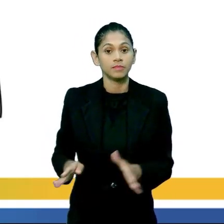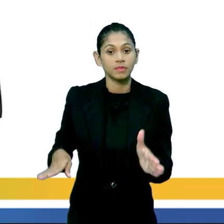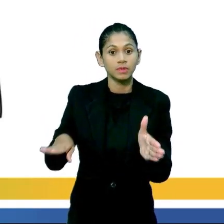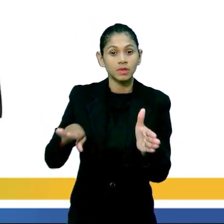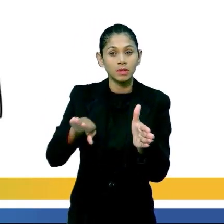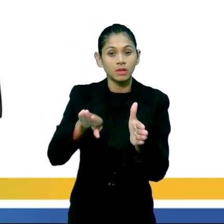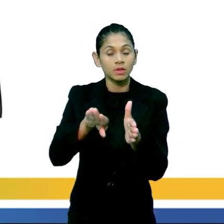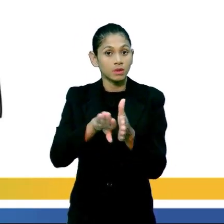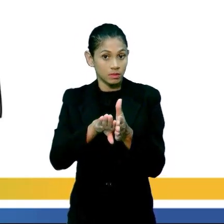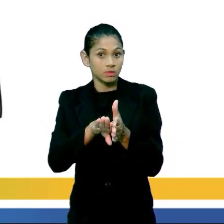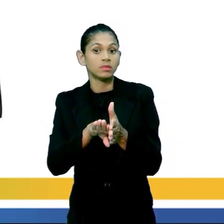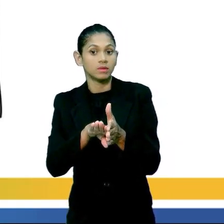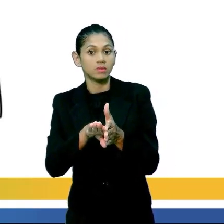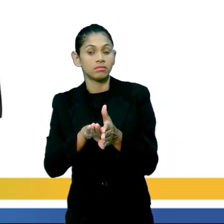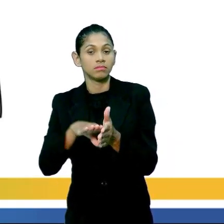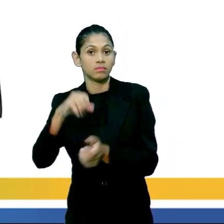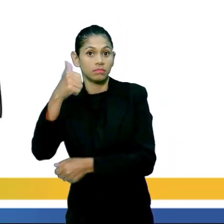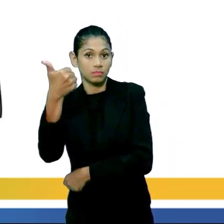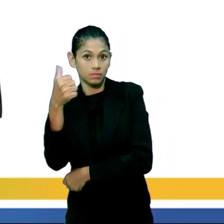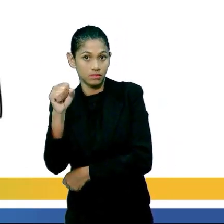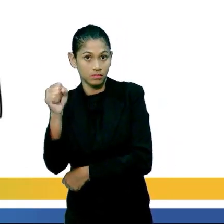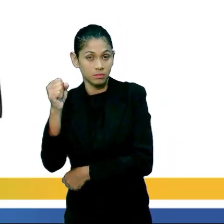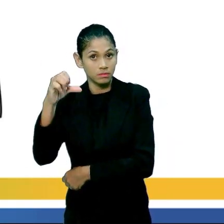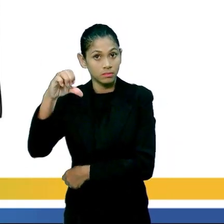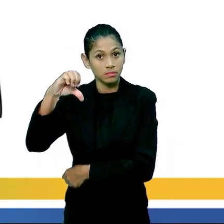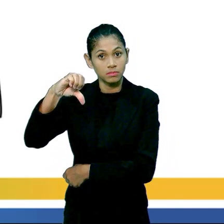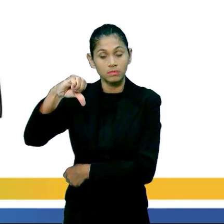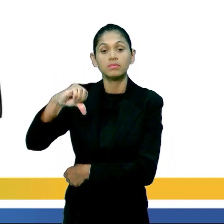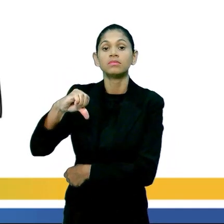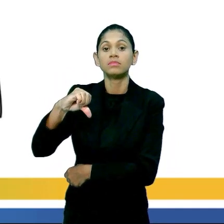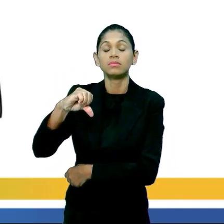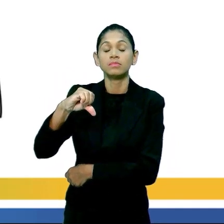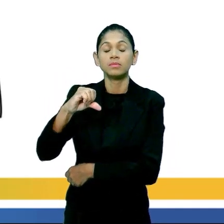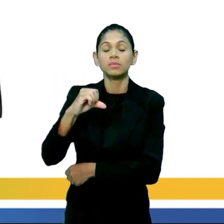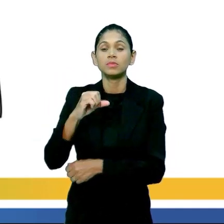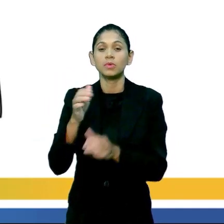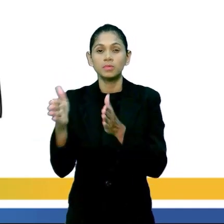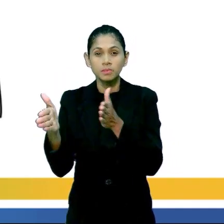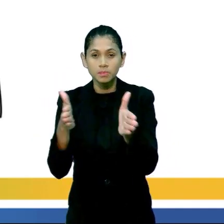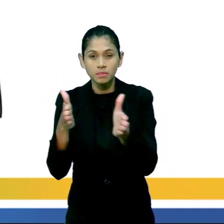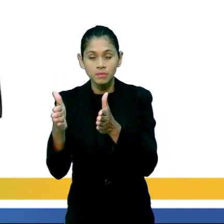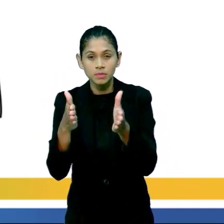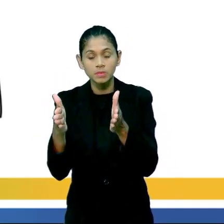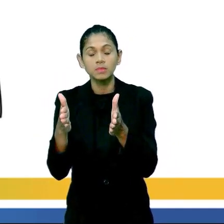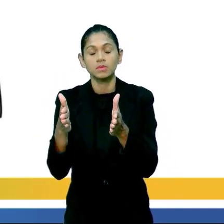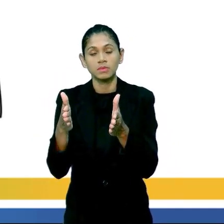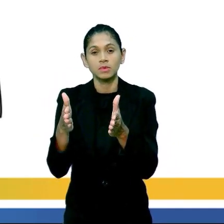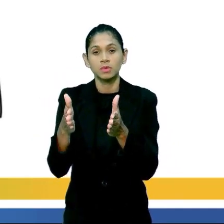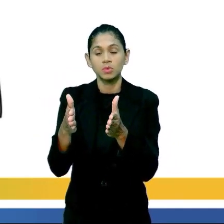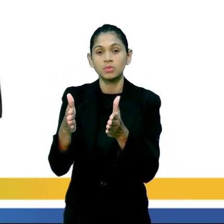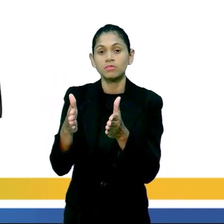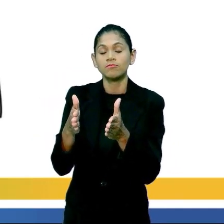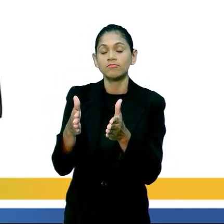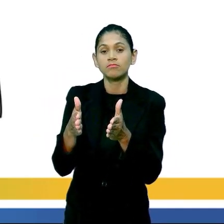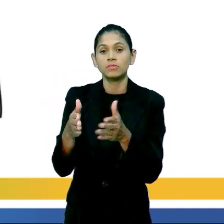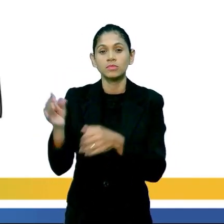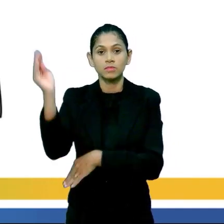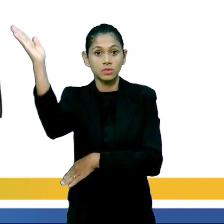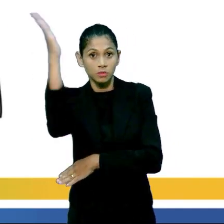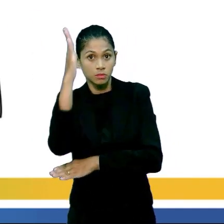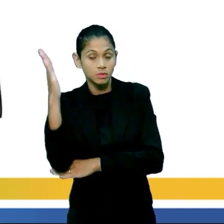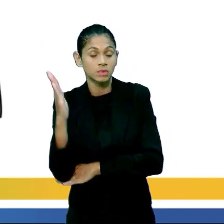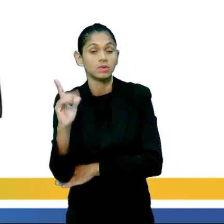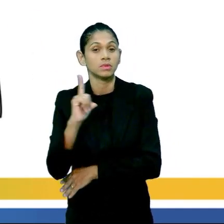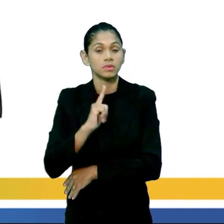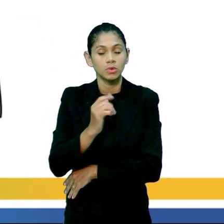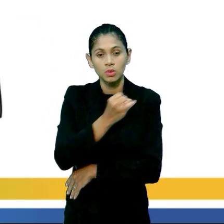de 1889. Vai ser o período em que o Brasil vai ser governado pelos príncipes, né, que vão acabar se tornando